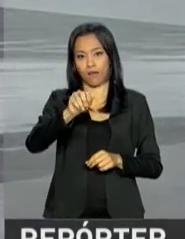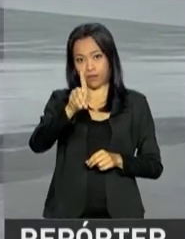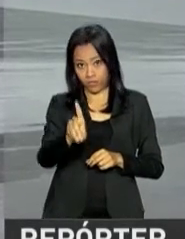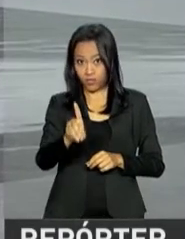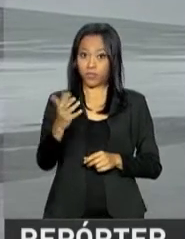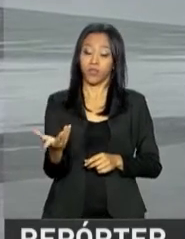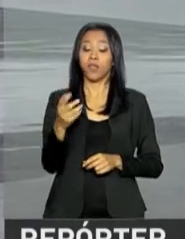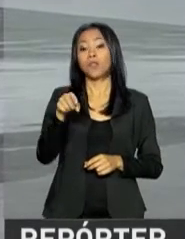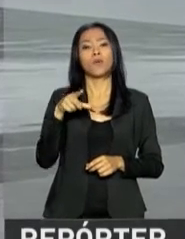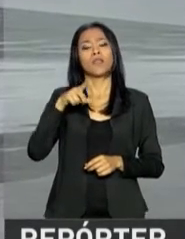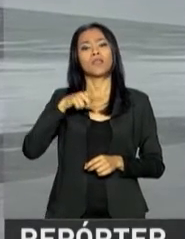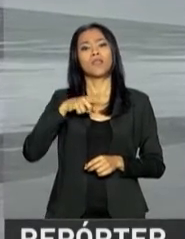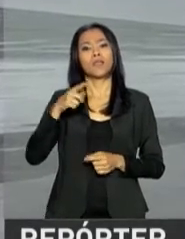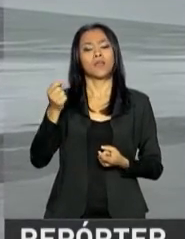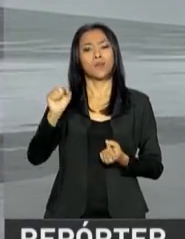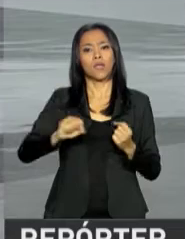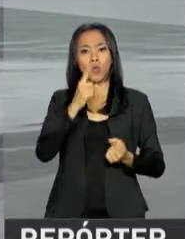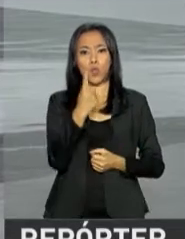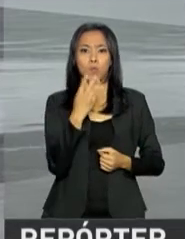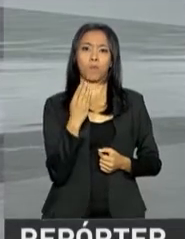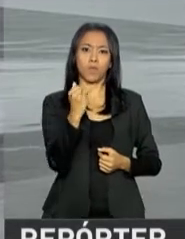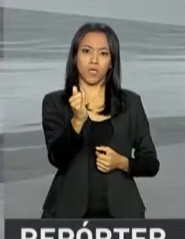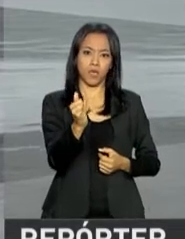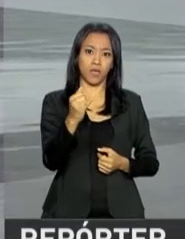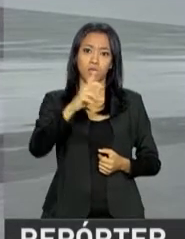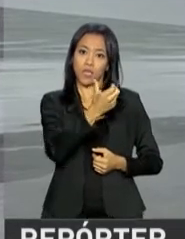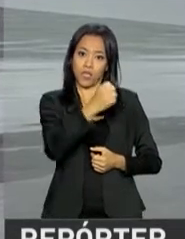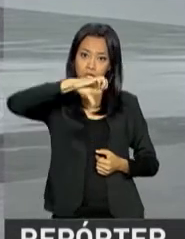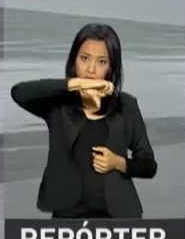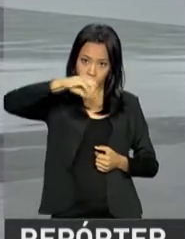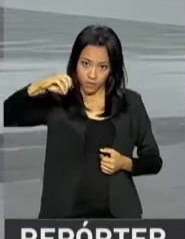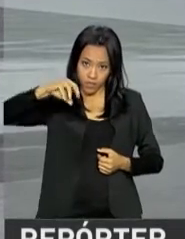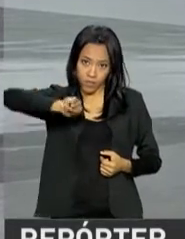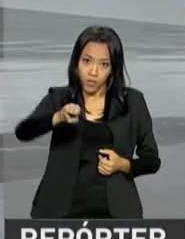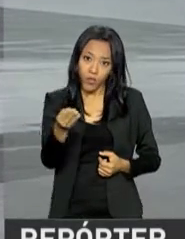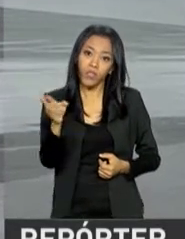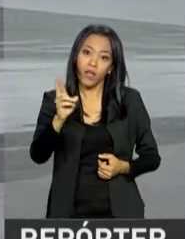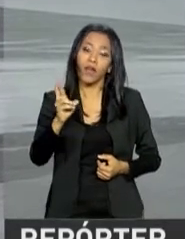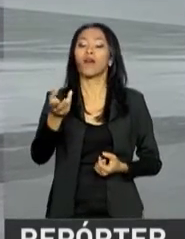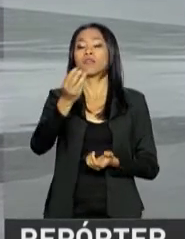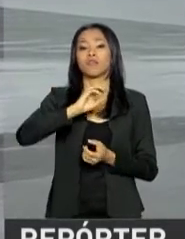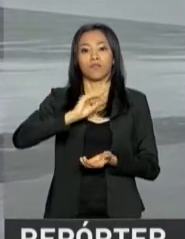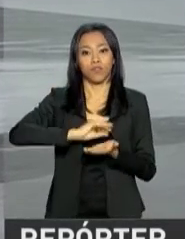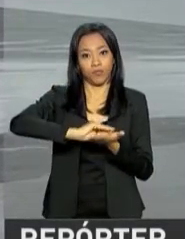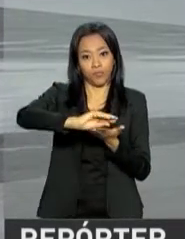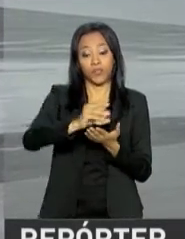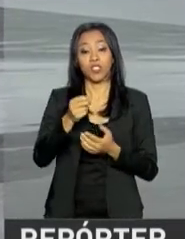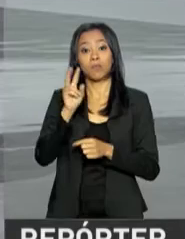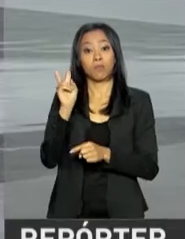estão a liberação de 1 bilhão em 900 milhões de reais em microcrédito a geração de